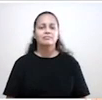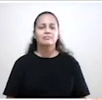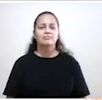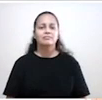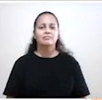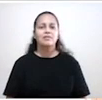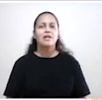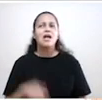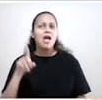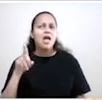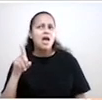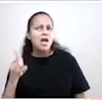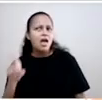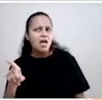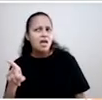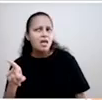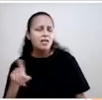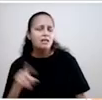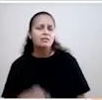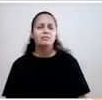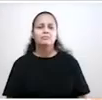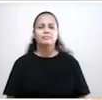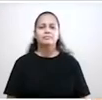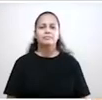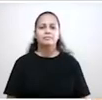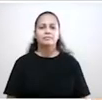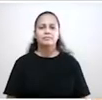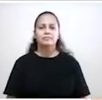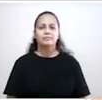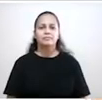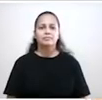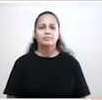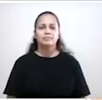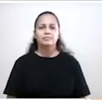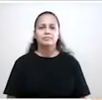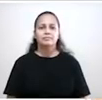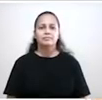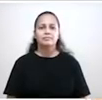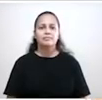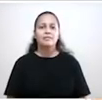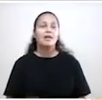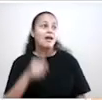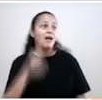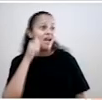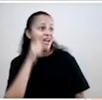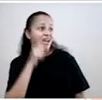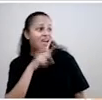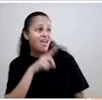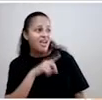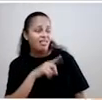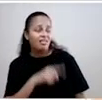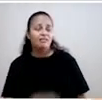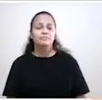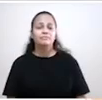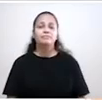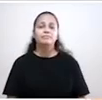yourself. Ele mesmo, himself. Ela